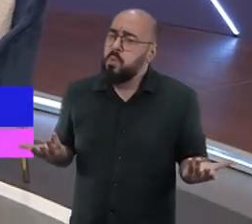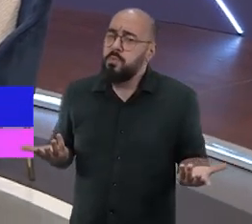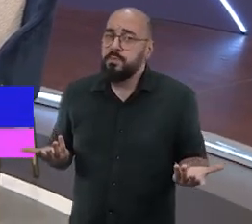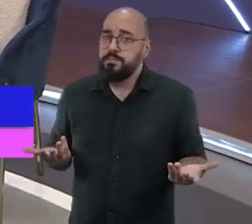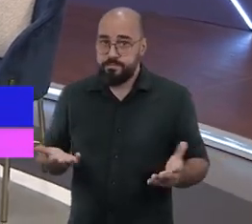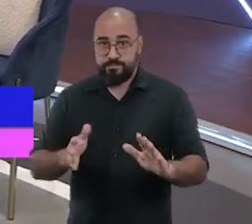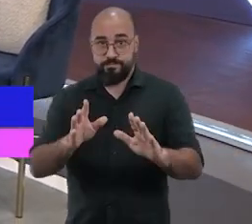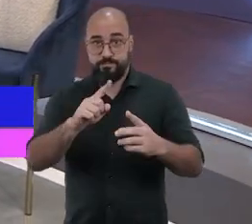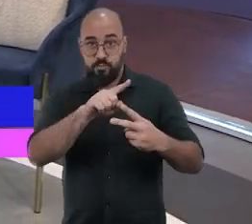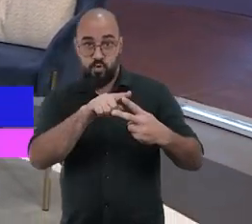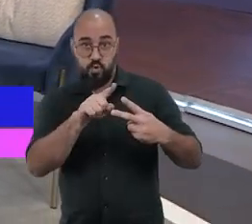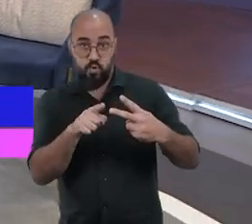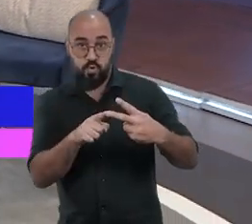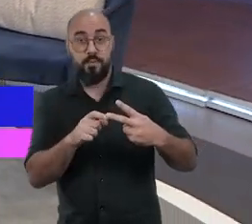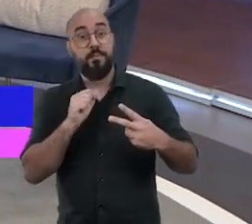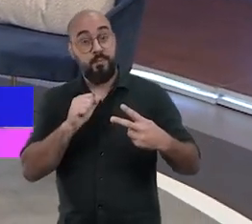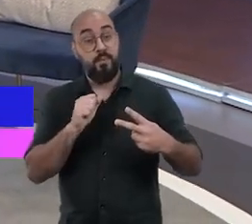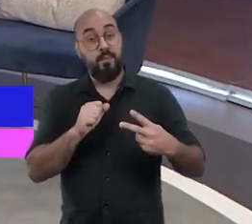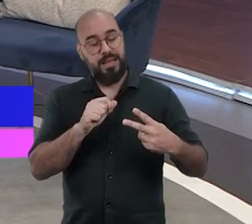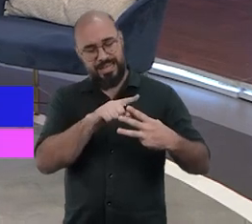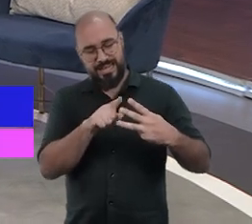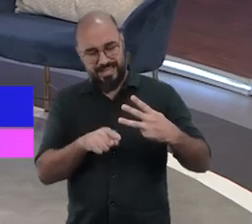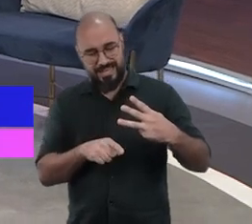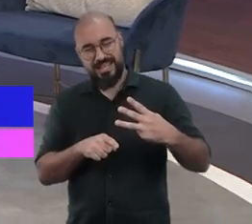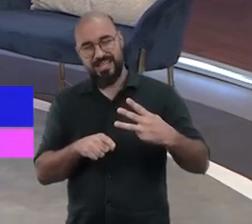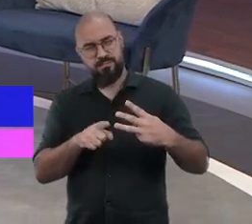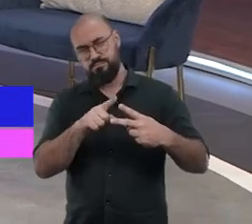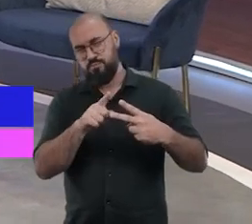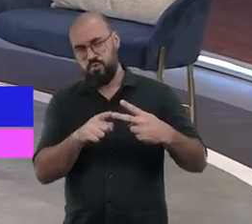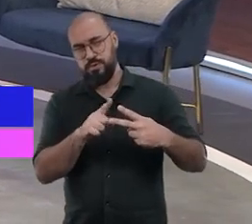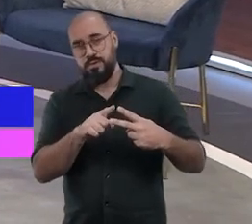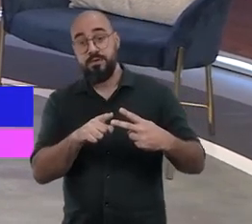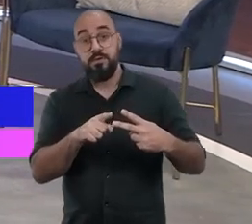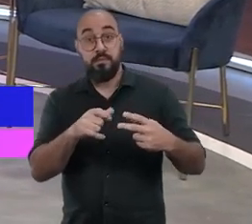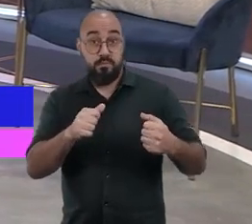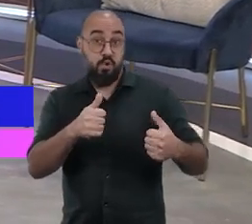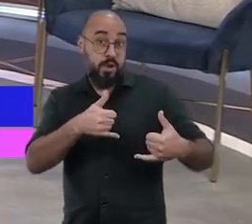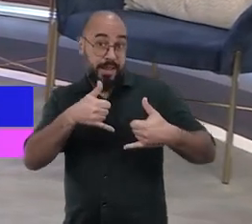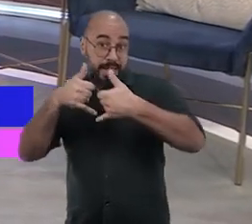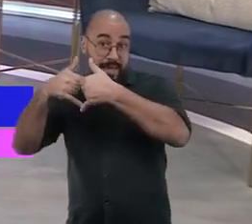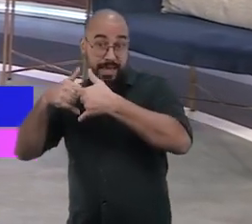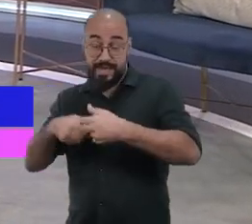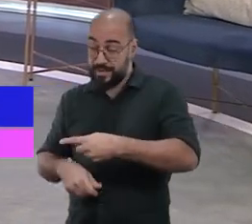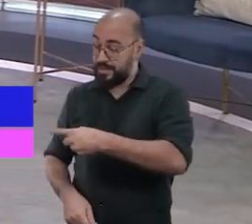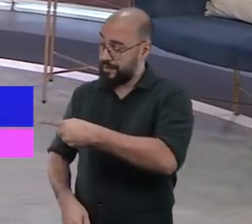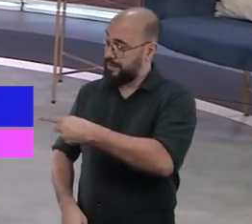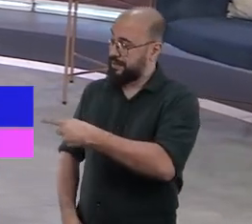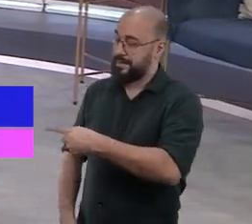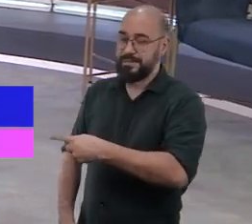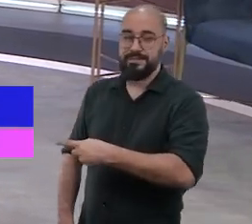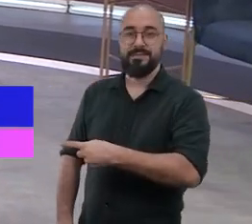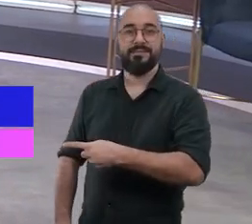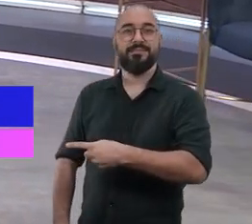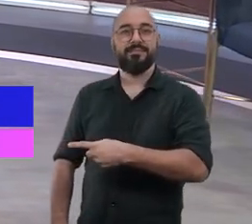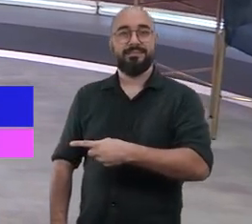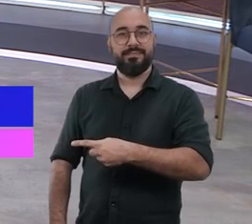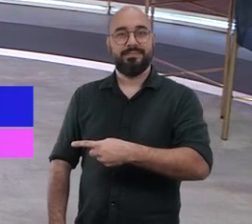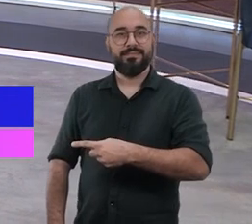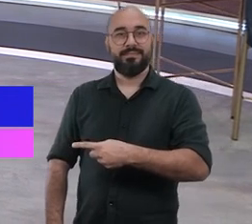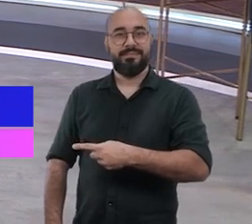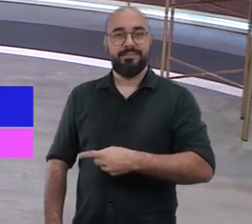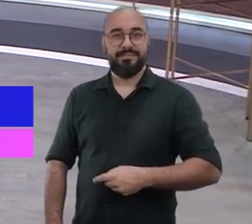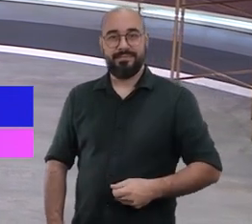pode ligar para nós agora. O telefone é 0 operadora 12 21 27